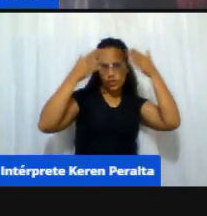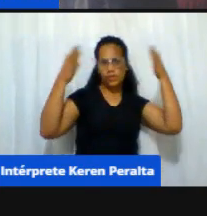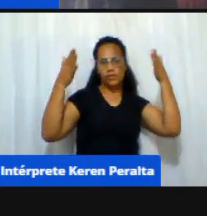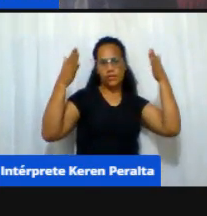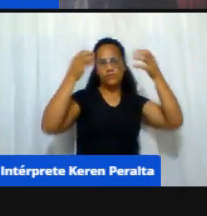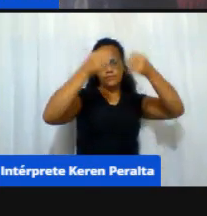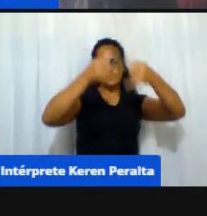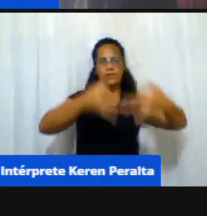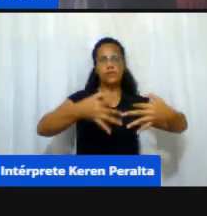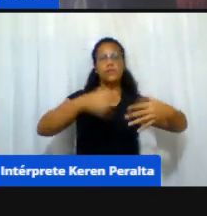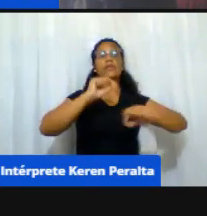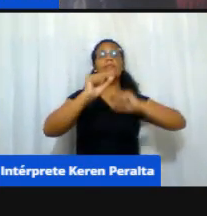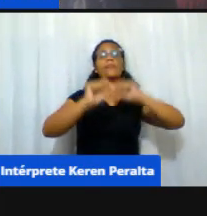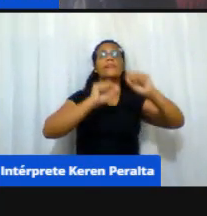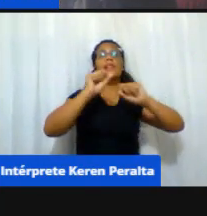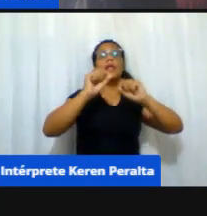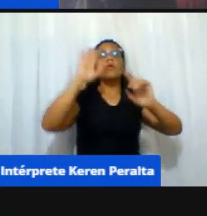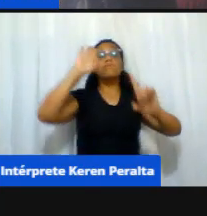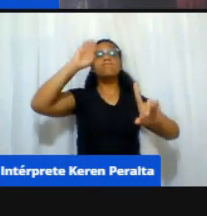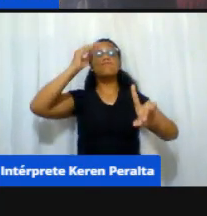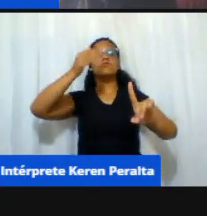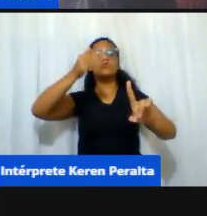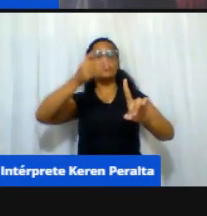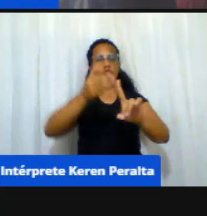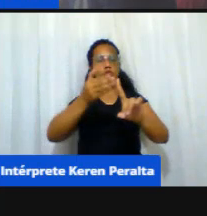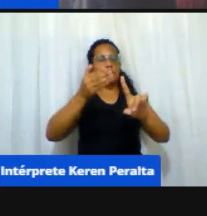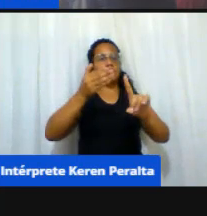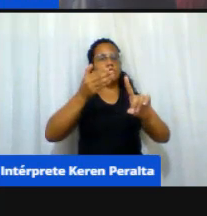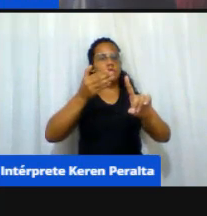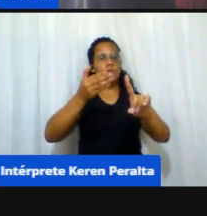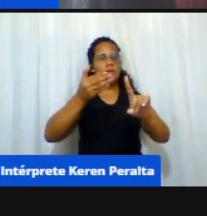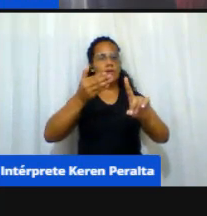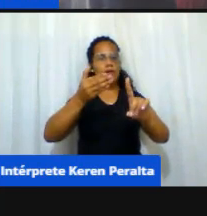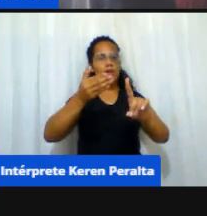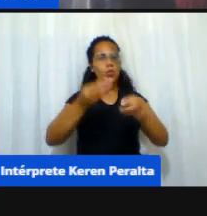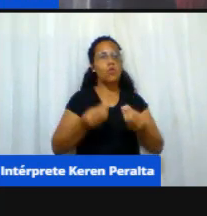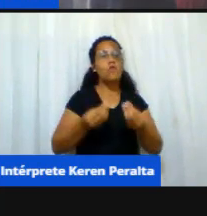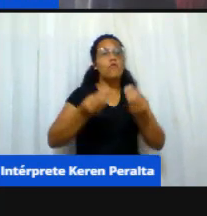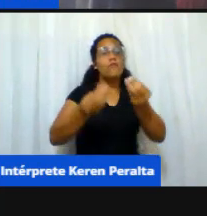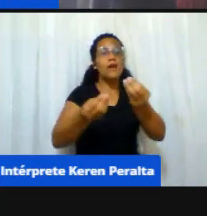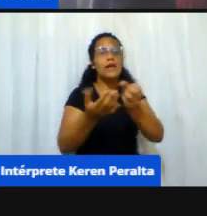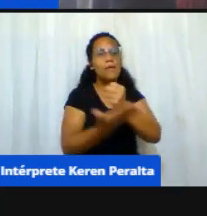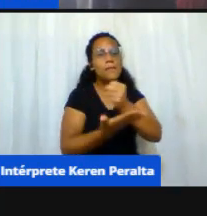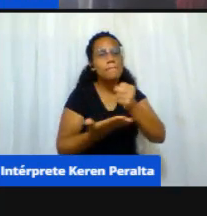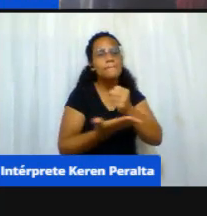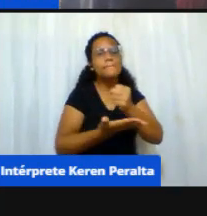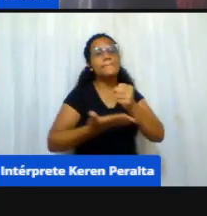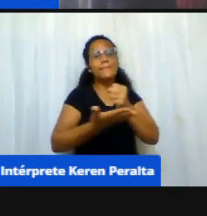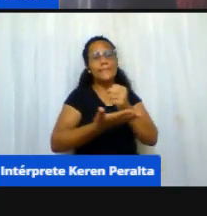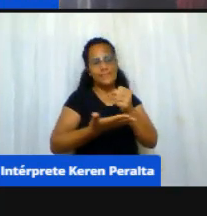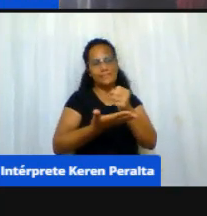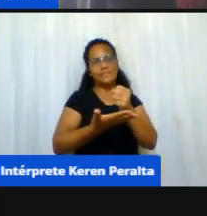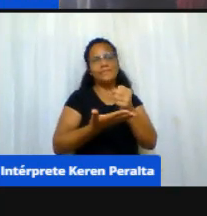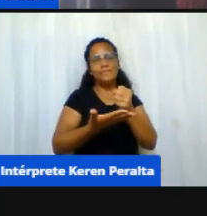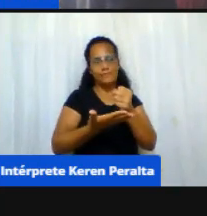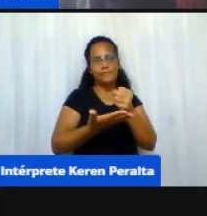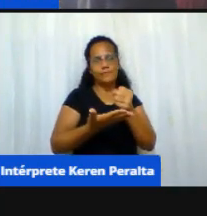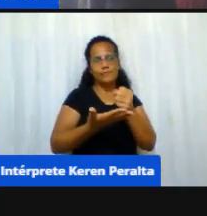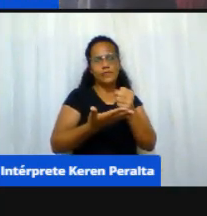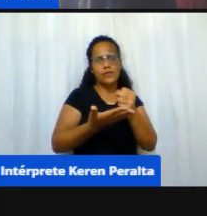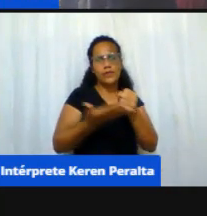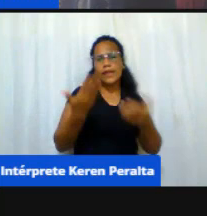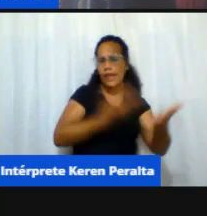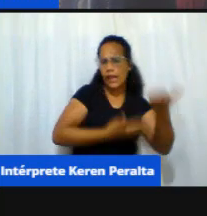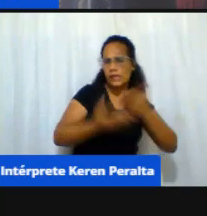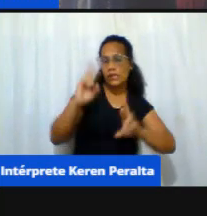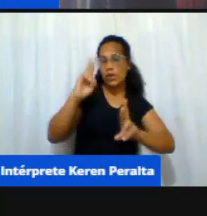dar subsídio, né, inicial, básico, a partir das próprias métricas, né, do referencial curricular circunstancial